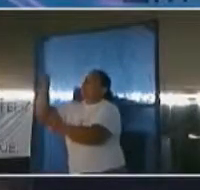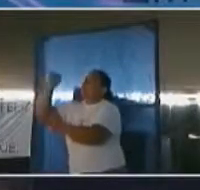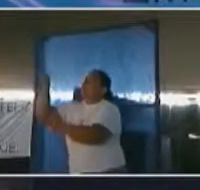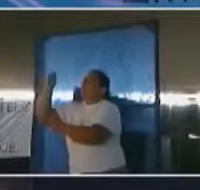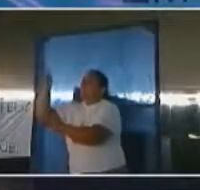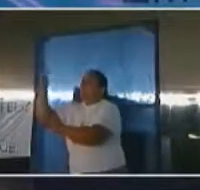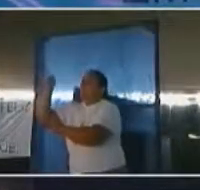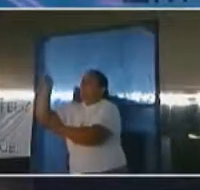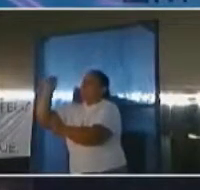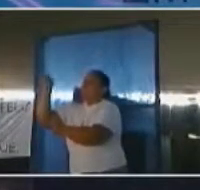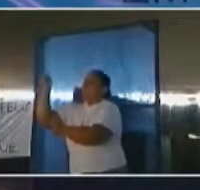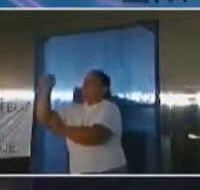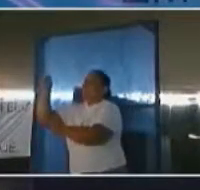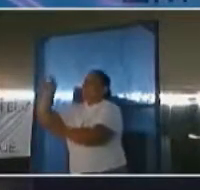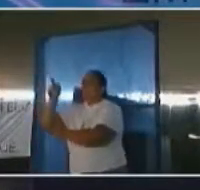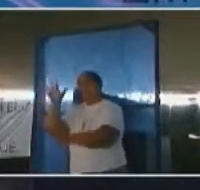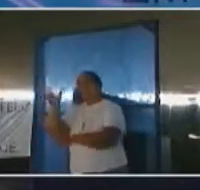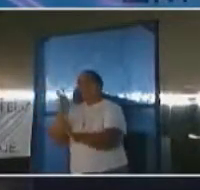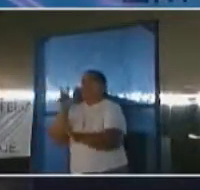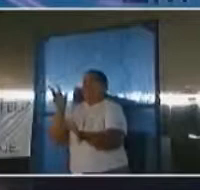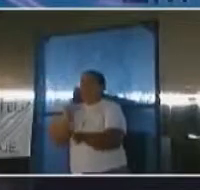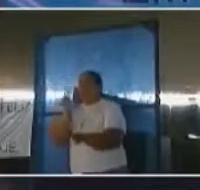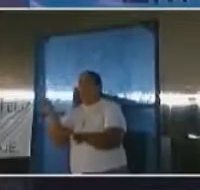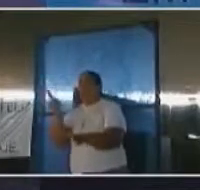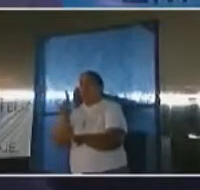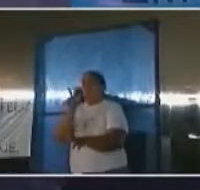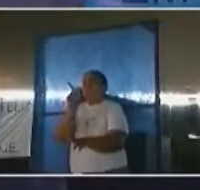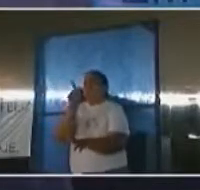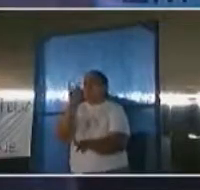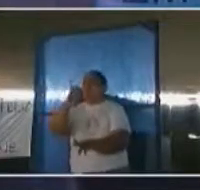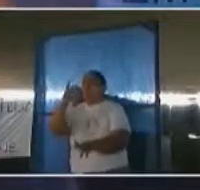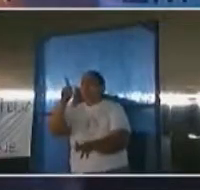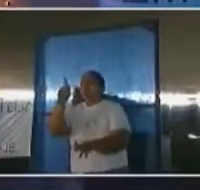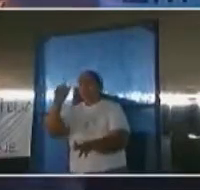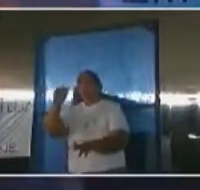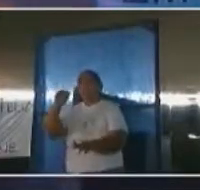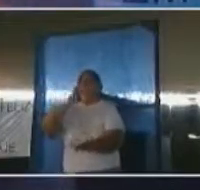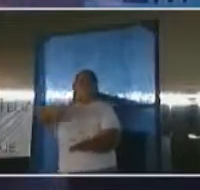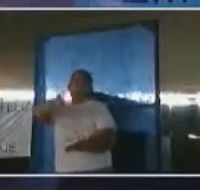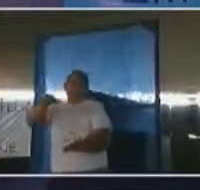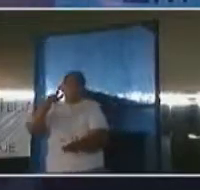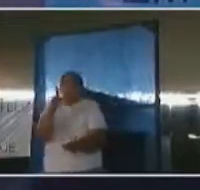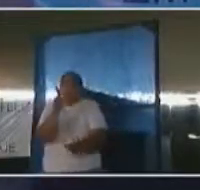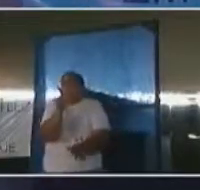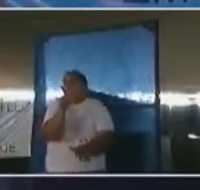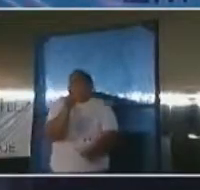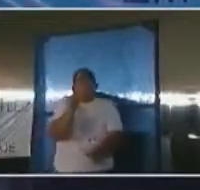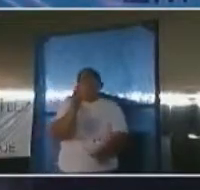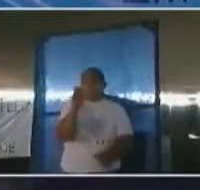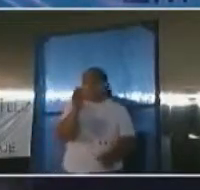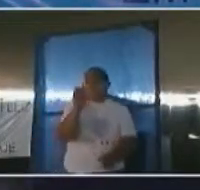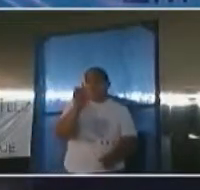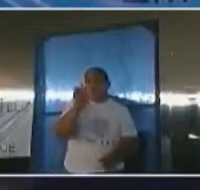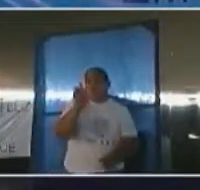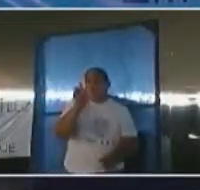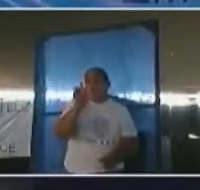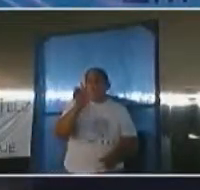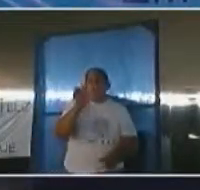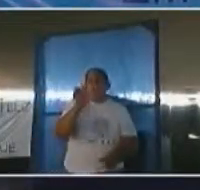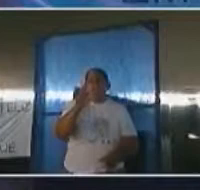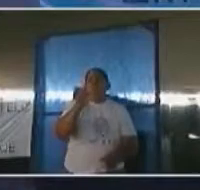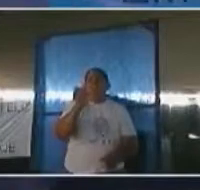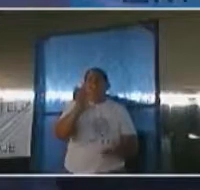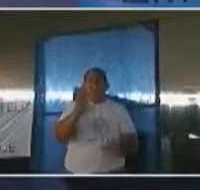pandorgas. Ou pipas, como são conhecidas, ou papagaios, dependendo do lugar onde você mora, usa-se uma